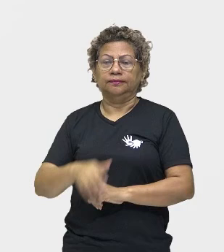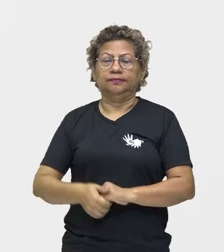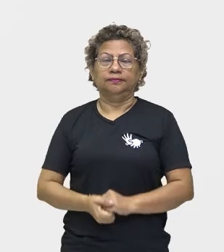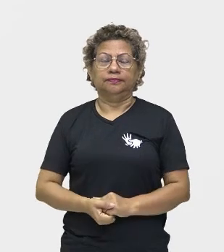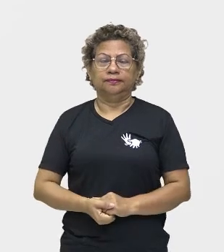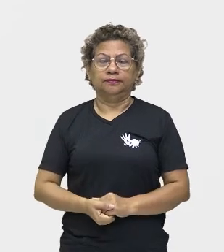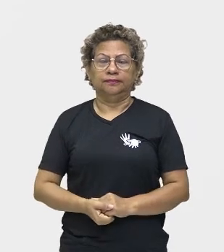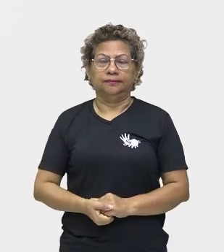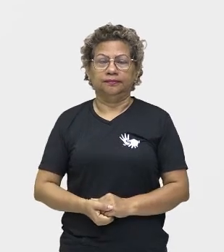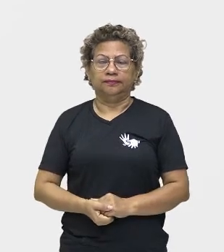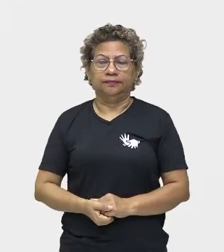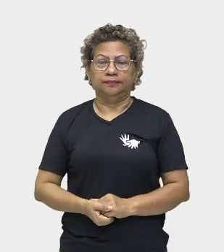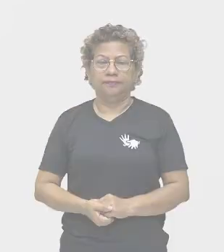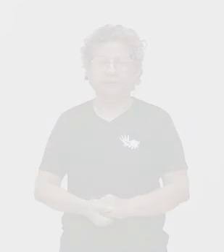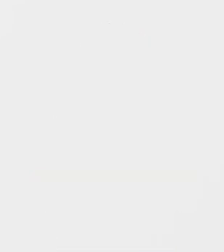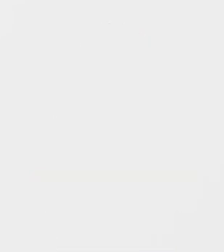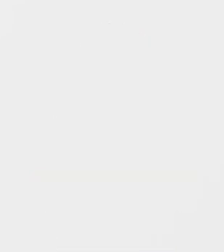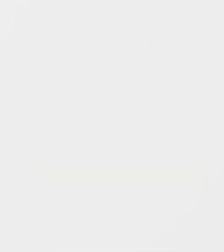interatividade.